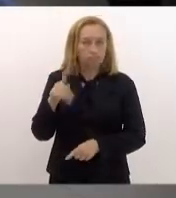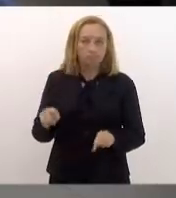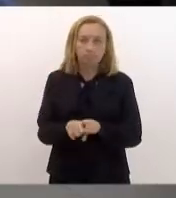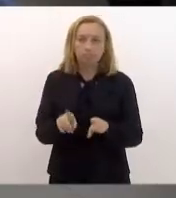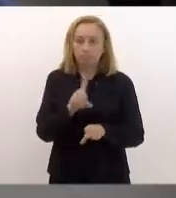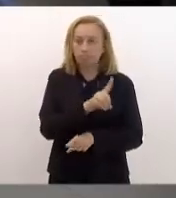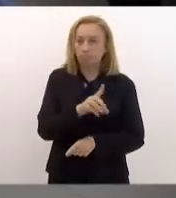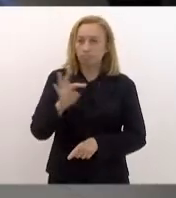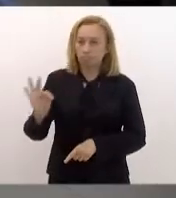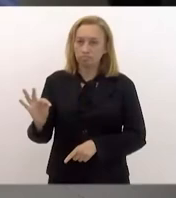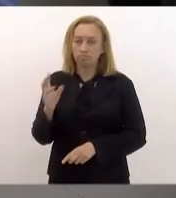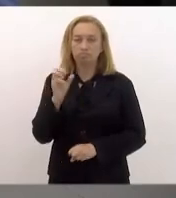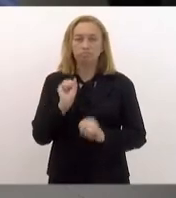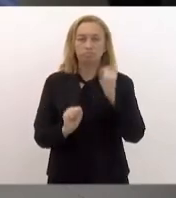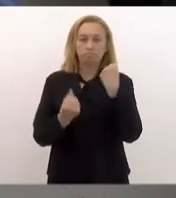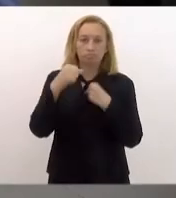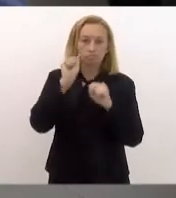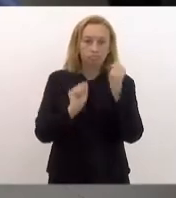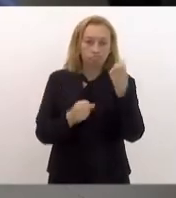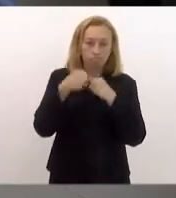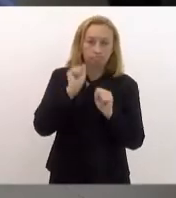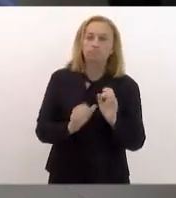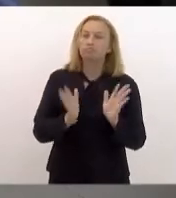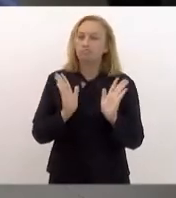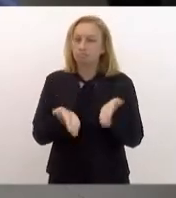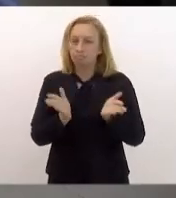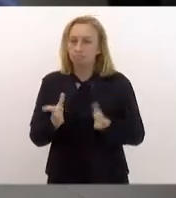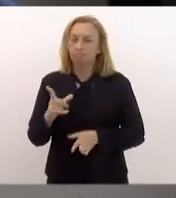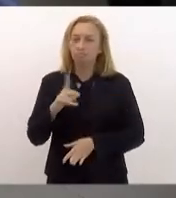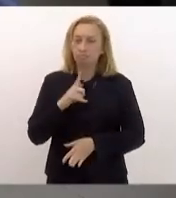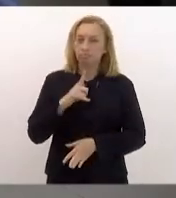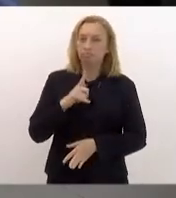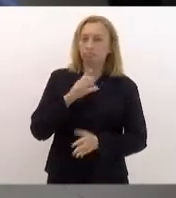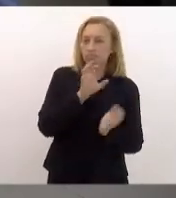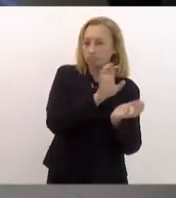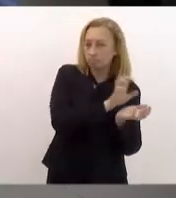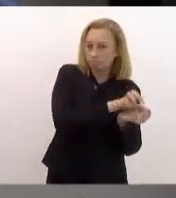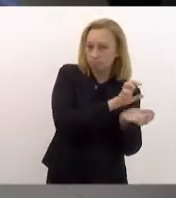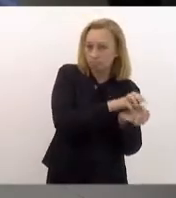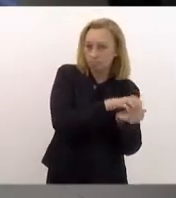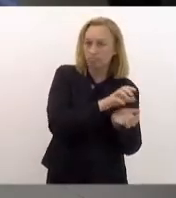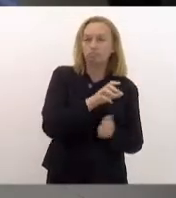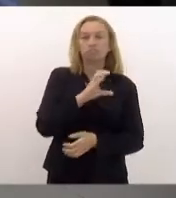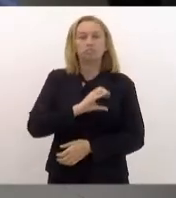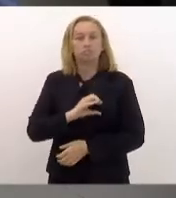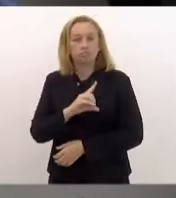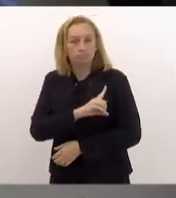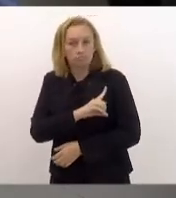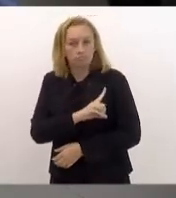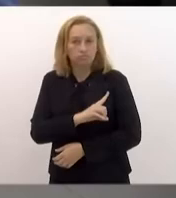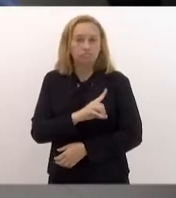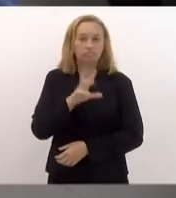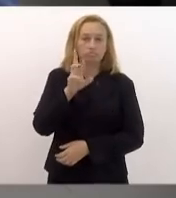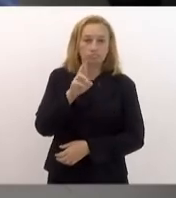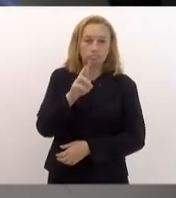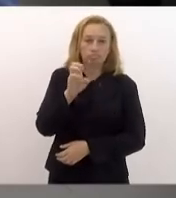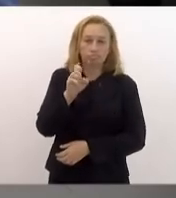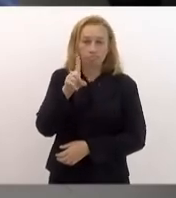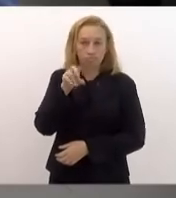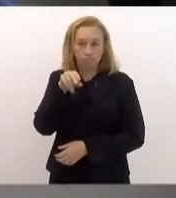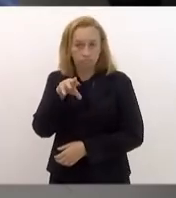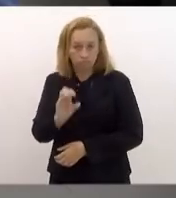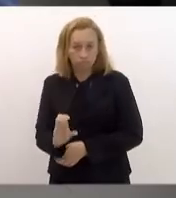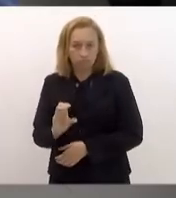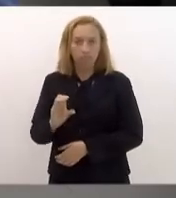distritos industriais, né, que eles já são existentes. Você tem Santa Cruz, você tem propriamente Caxias no entorno da Reduc, você tem Xerém, você